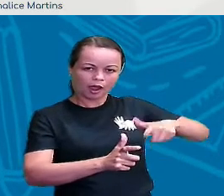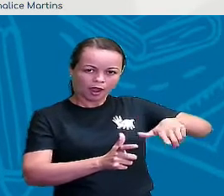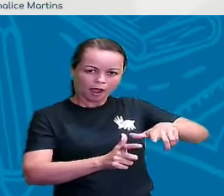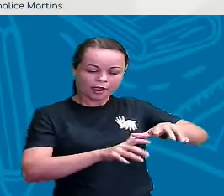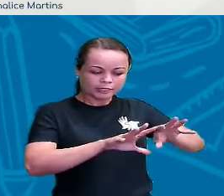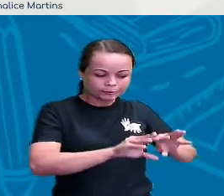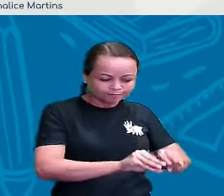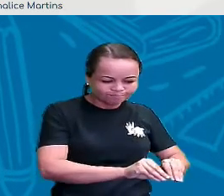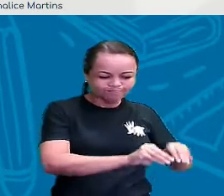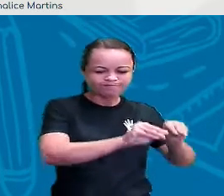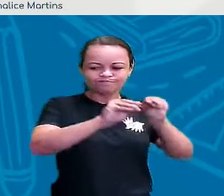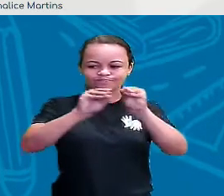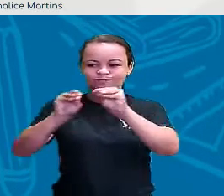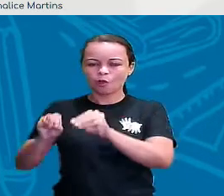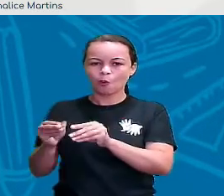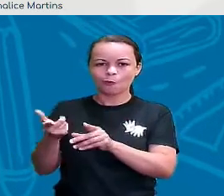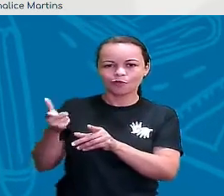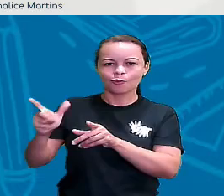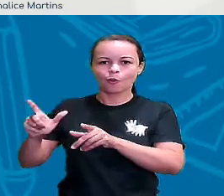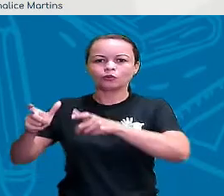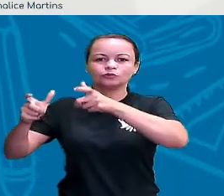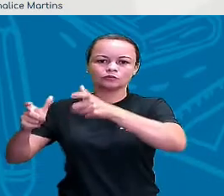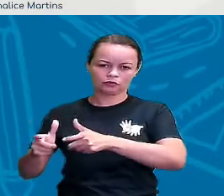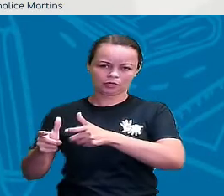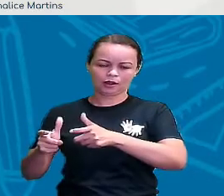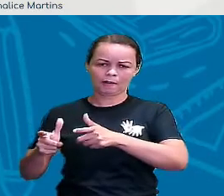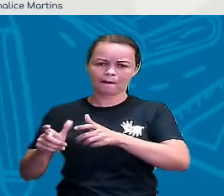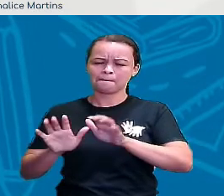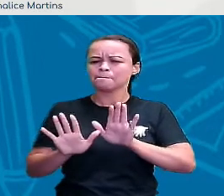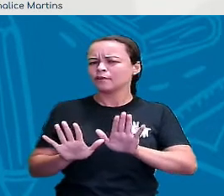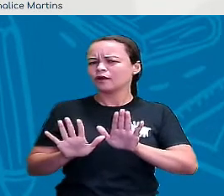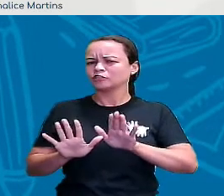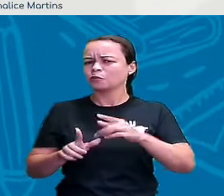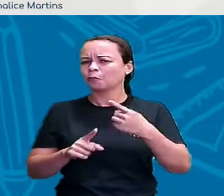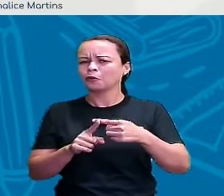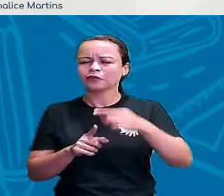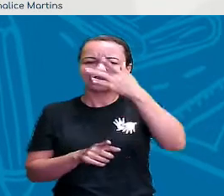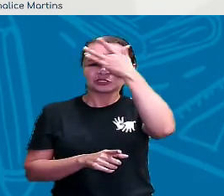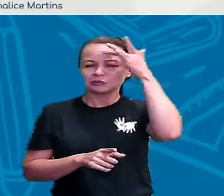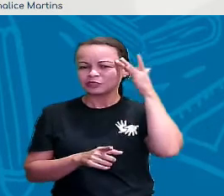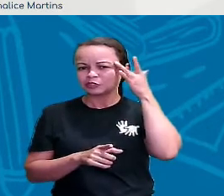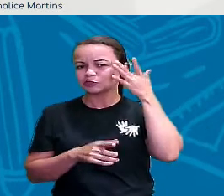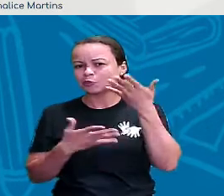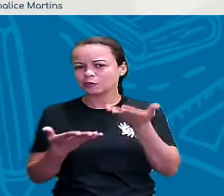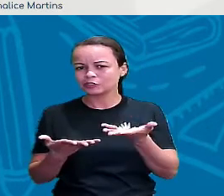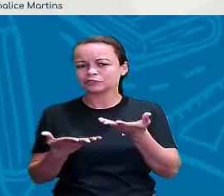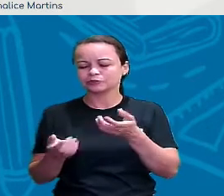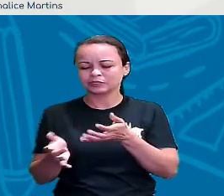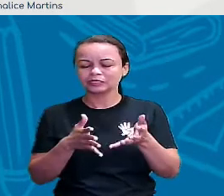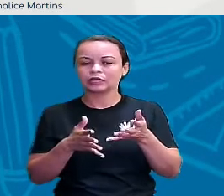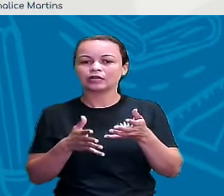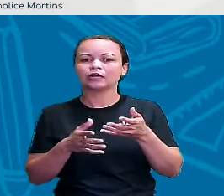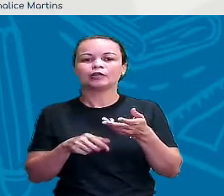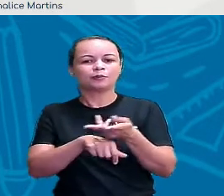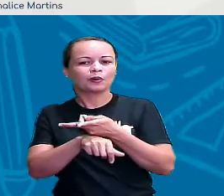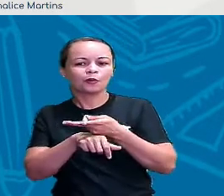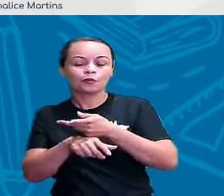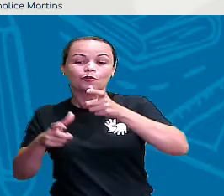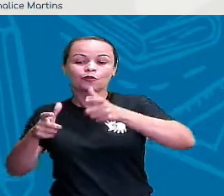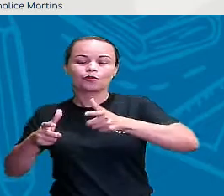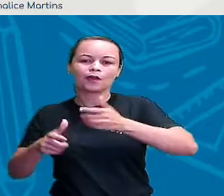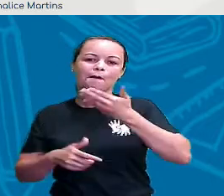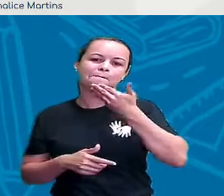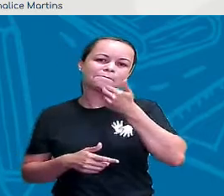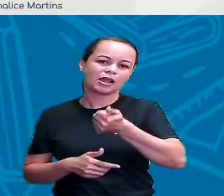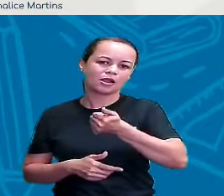outro lugar. Mas por que as pessoas fazem isso? Né? As pessoas fazem isso em busca de melhores condições de